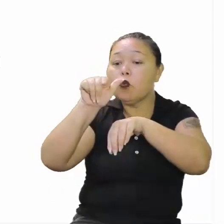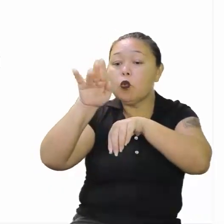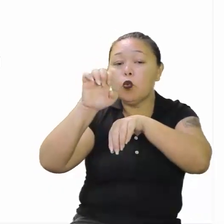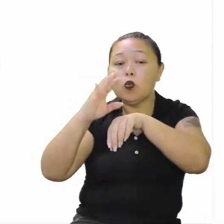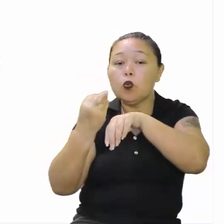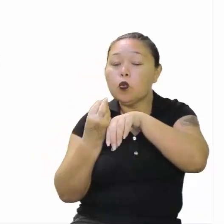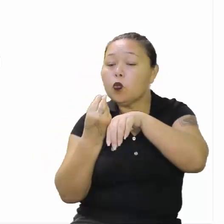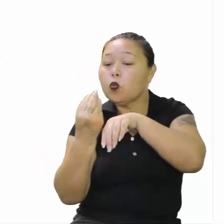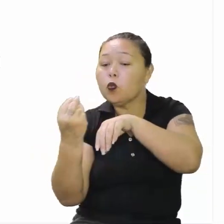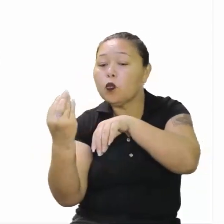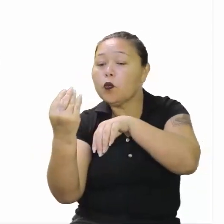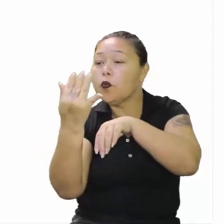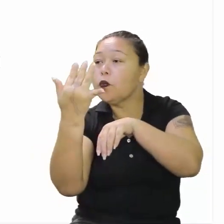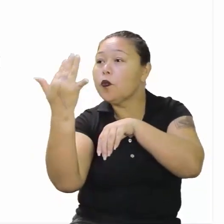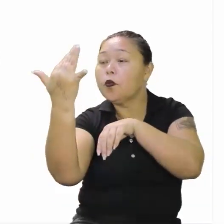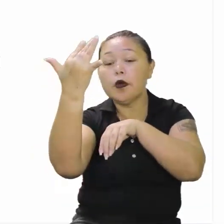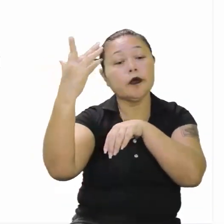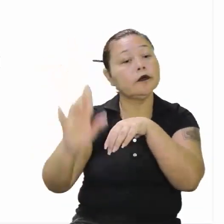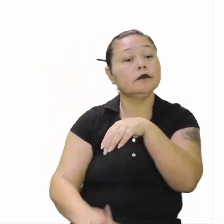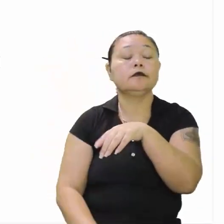pela fogueira.